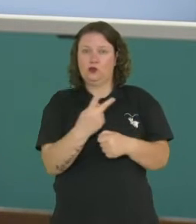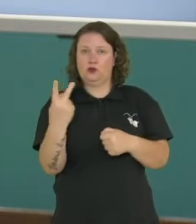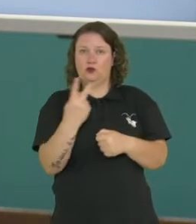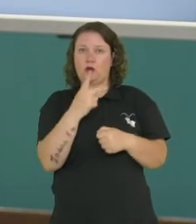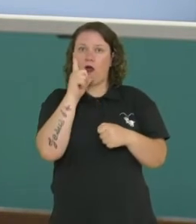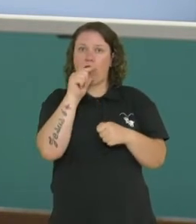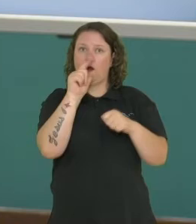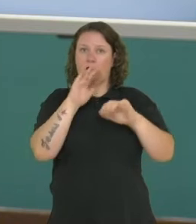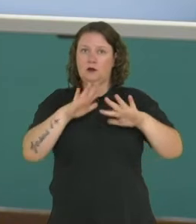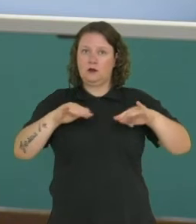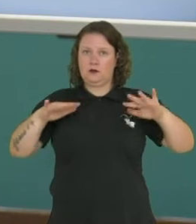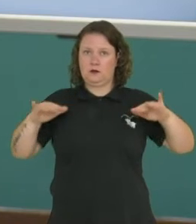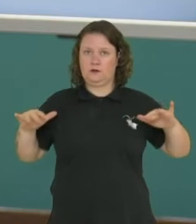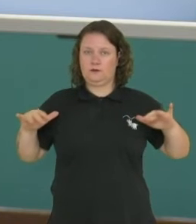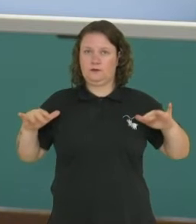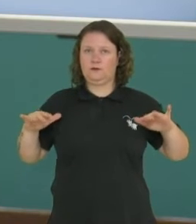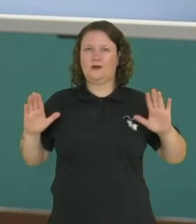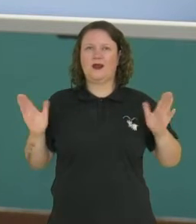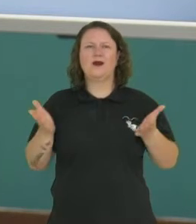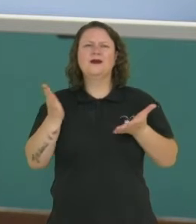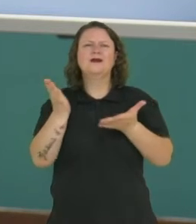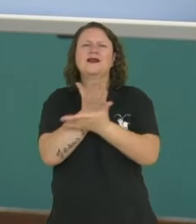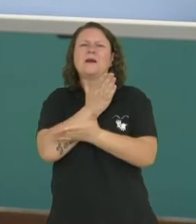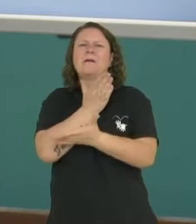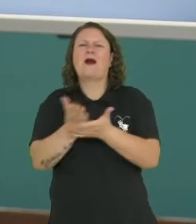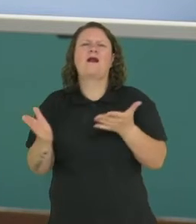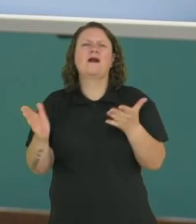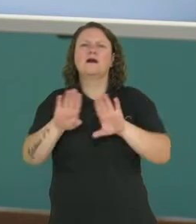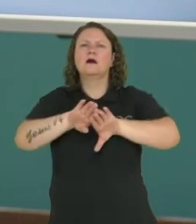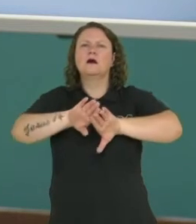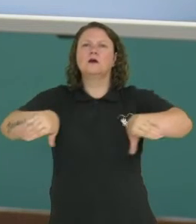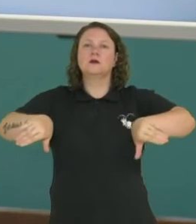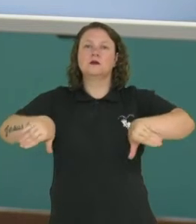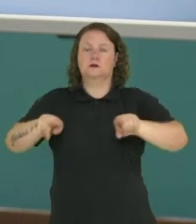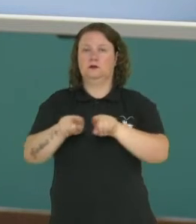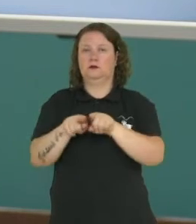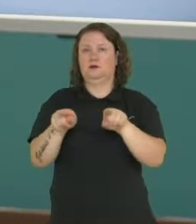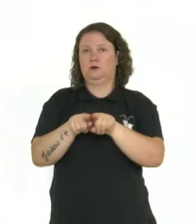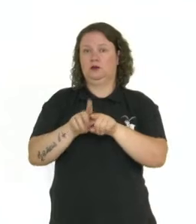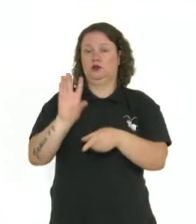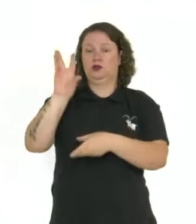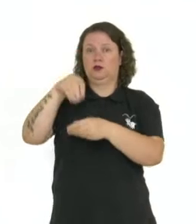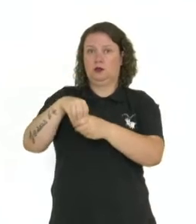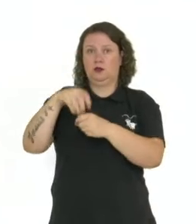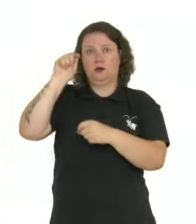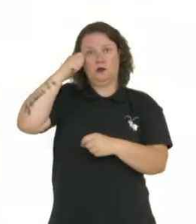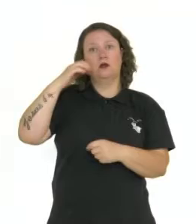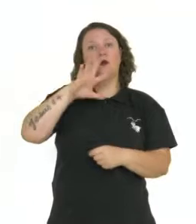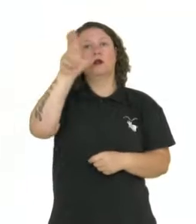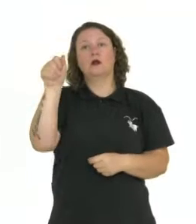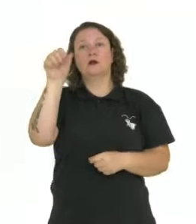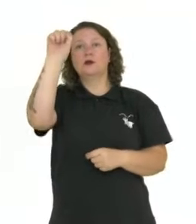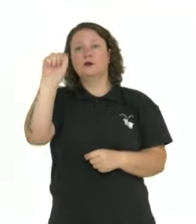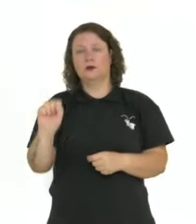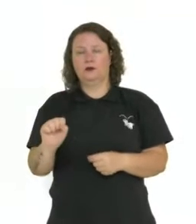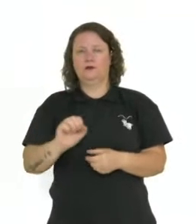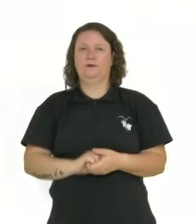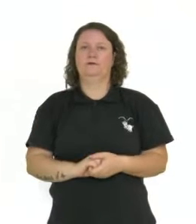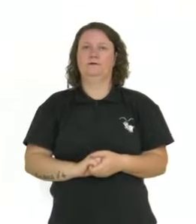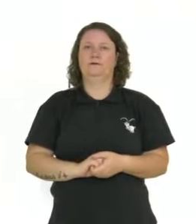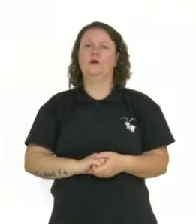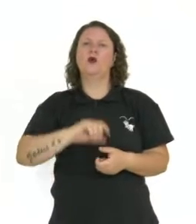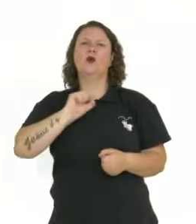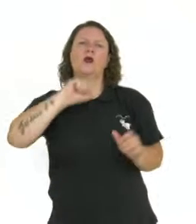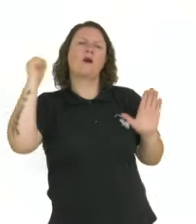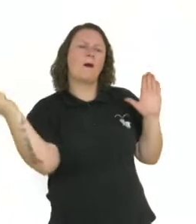quanto a essa segregação, essa separação, né, dentro ali da África do Sul. Olha só, a segregação foi uma das